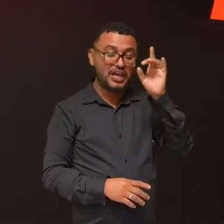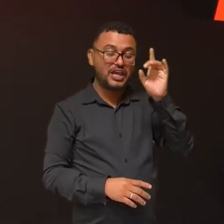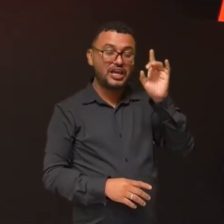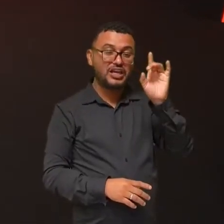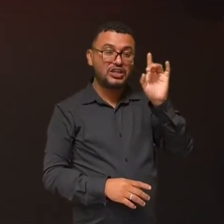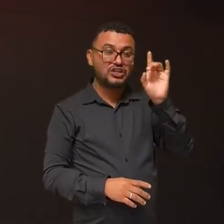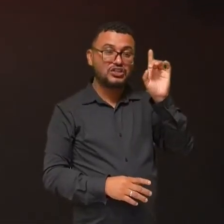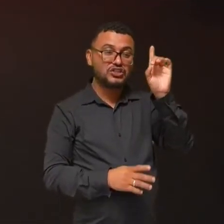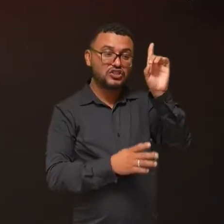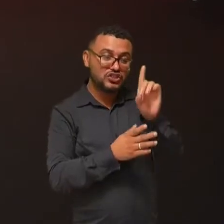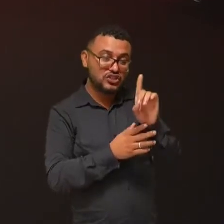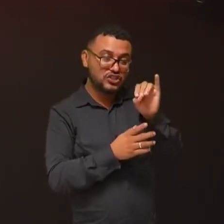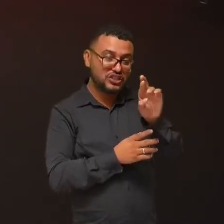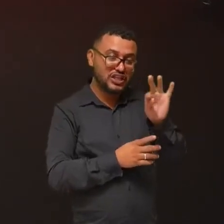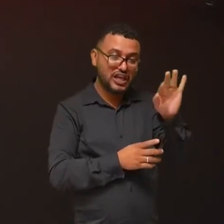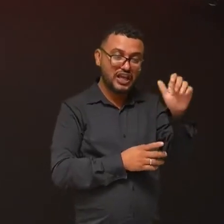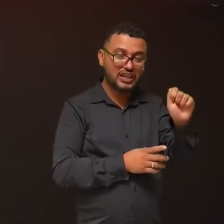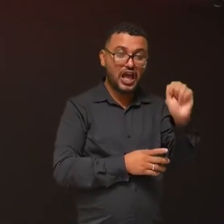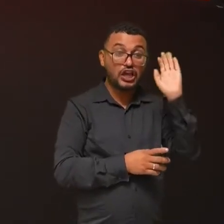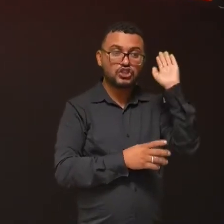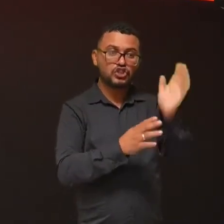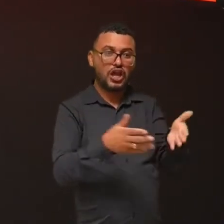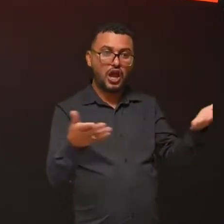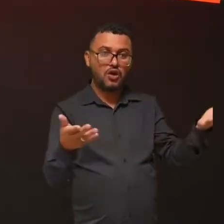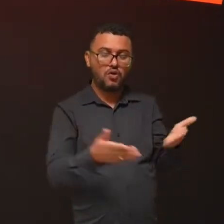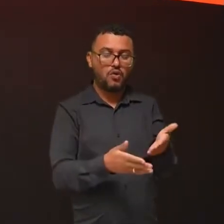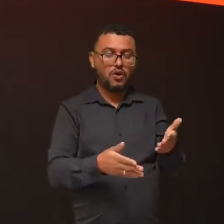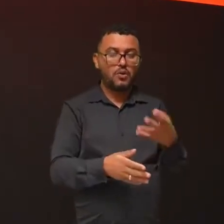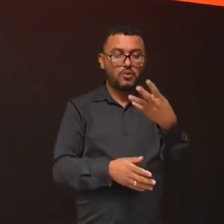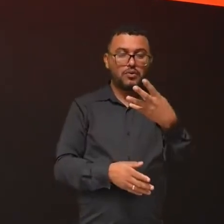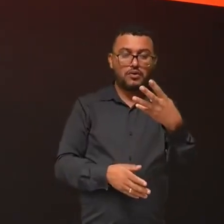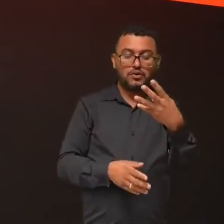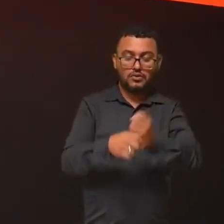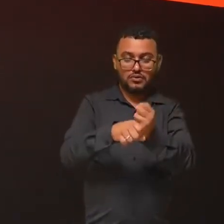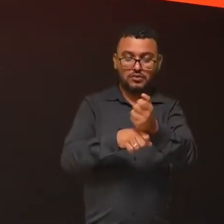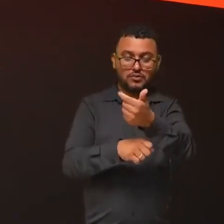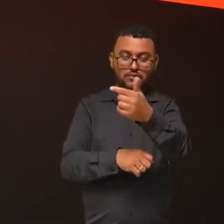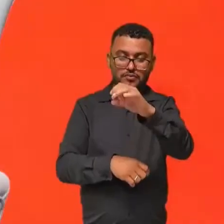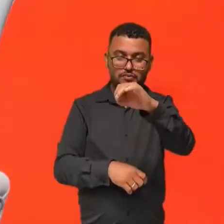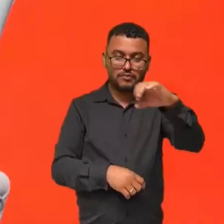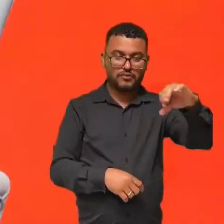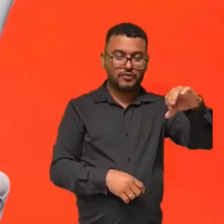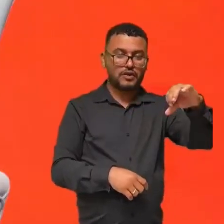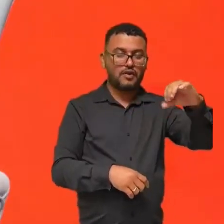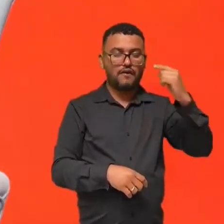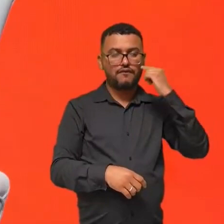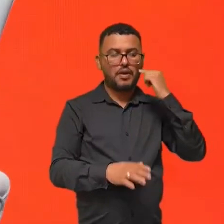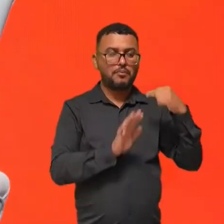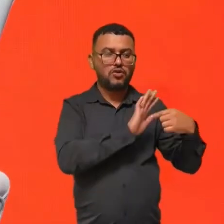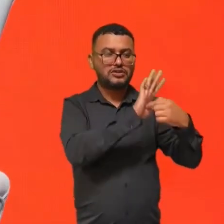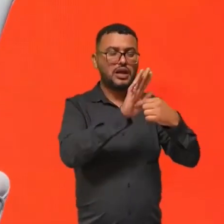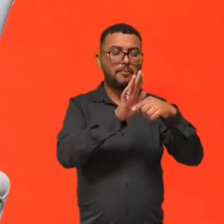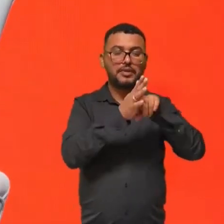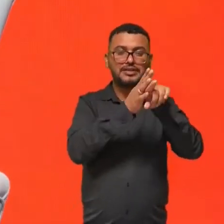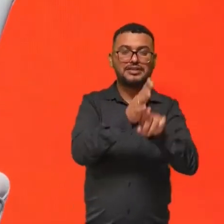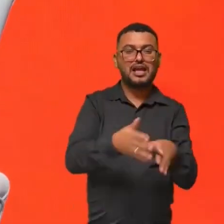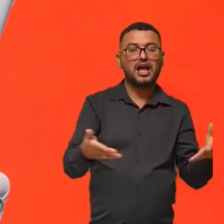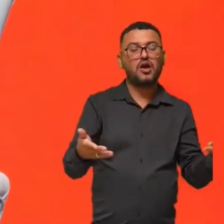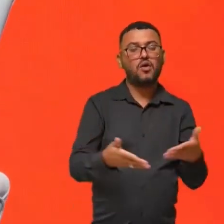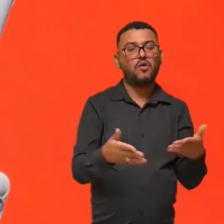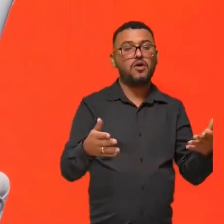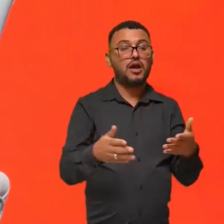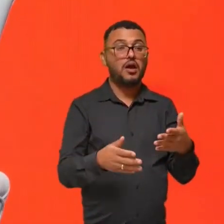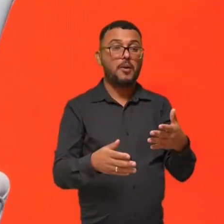43% em 2009. Hoje, esse ano, saiu uma pesquisa da Reuters mostrando que metade dos brasileiros está